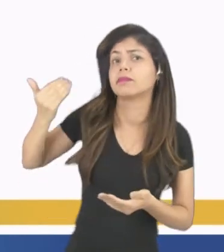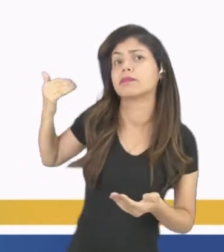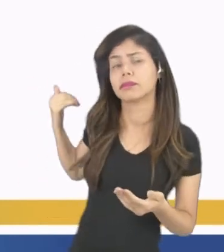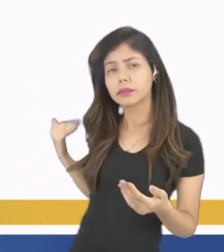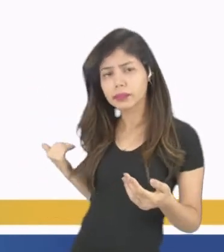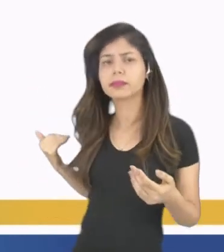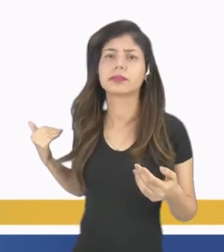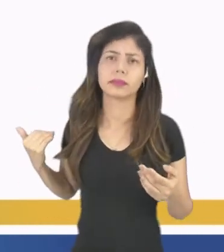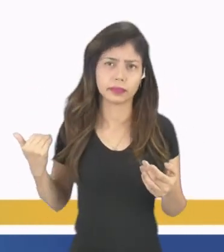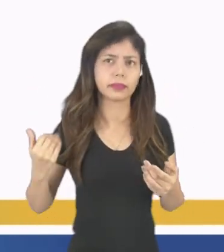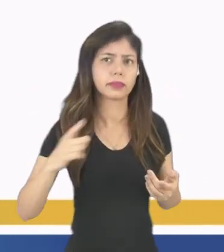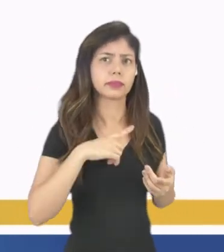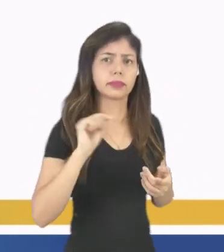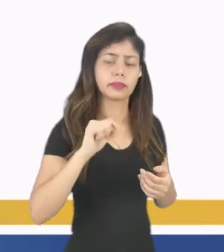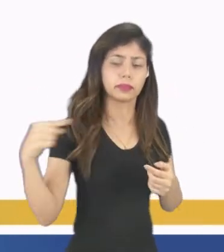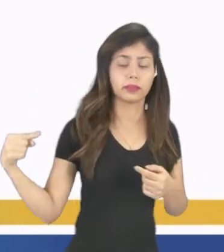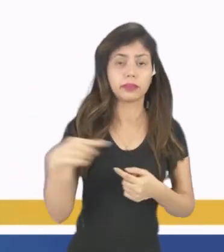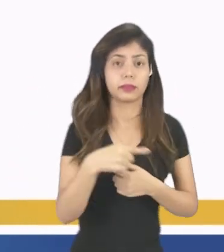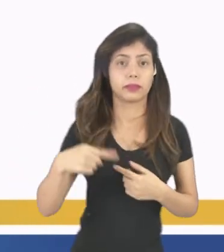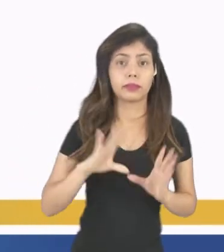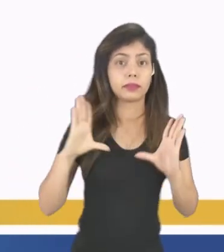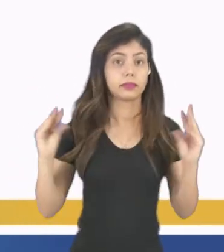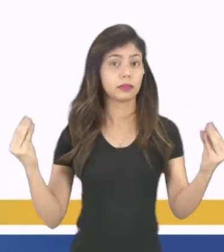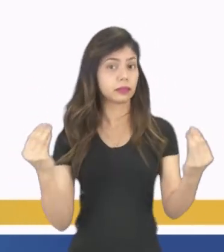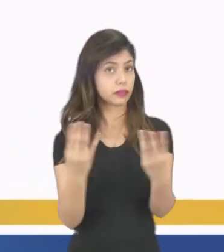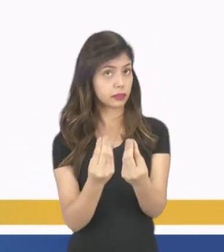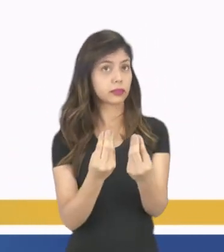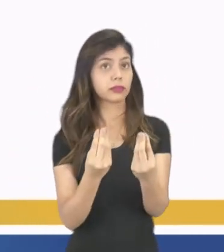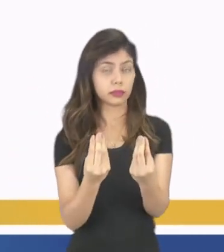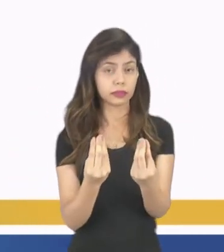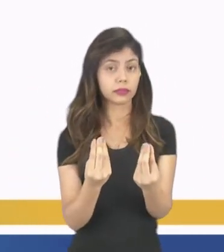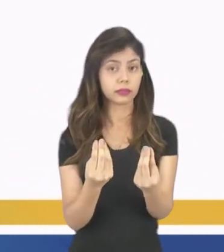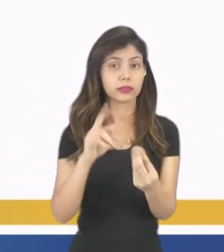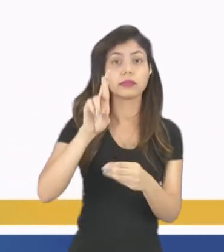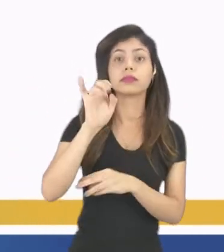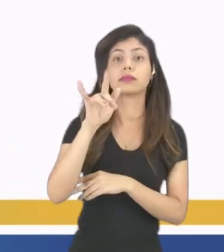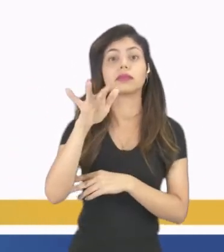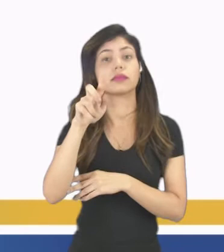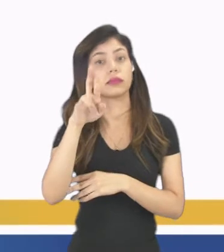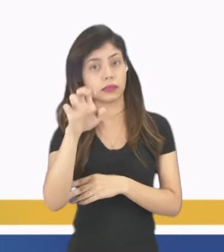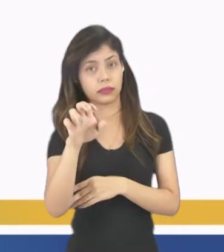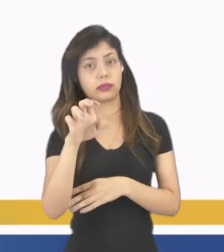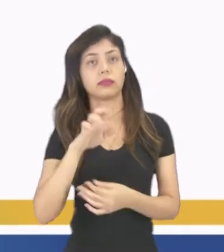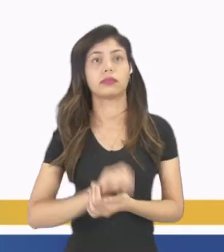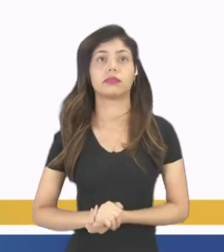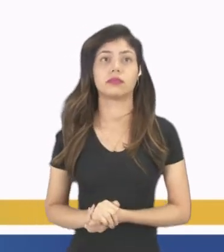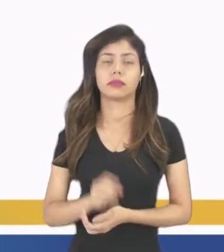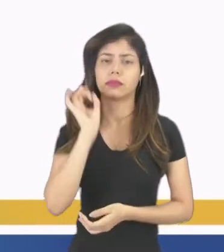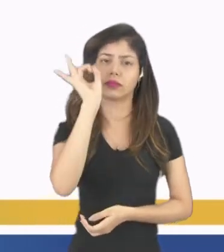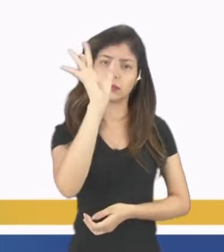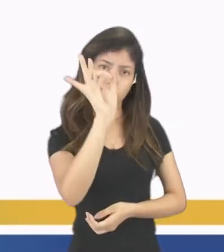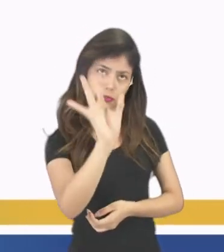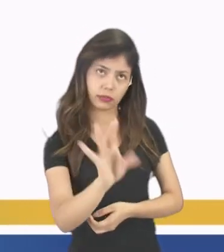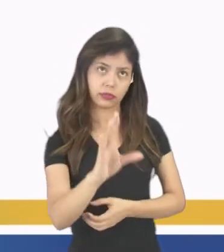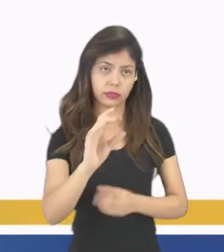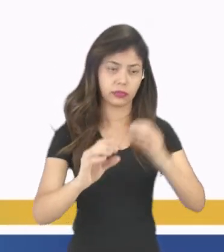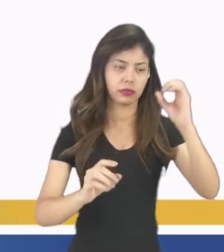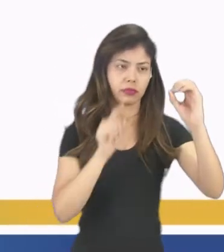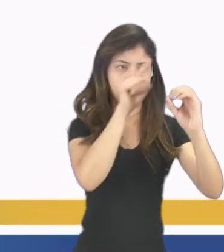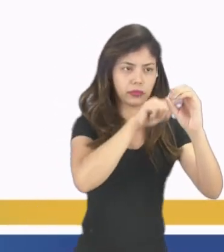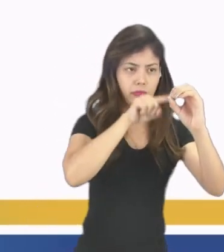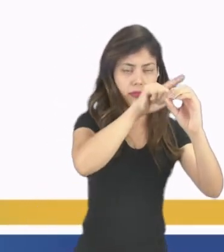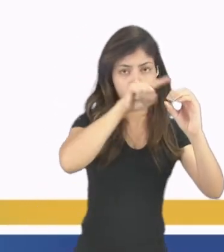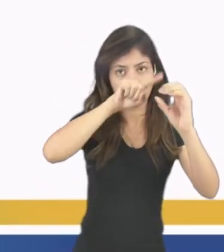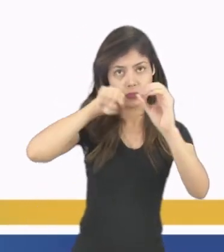nós temos substâncias classificadas como reagentes. Cada bolinha dessa,